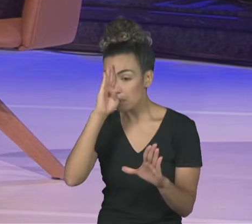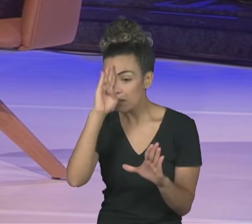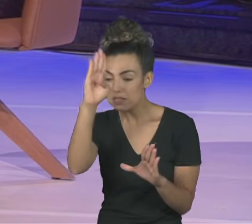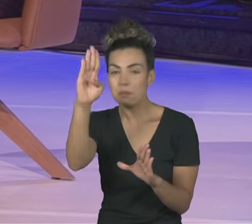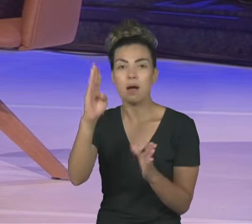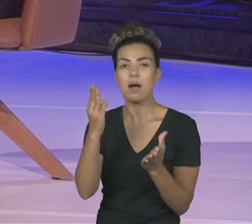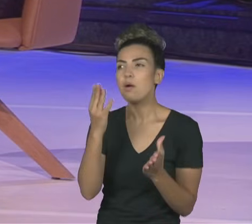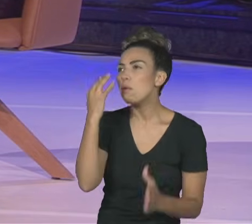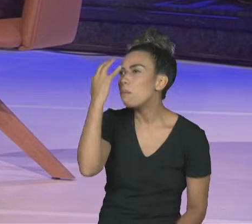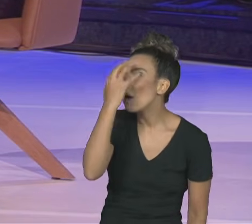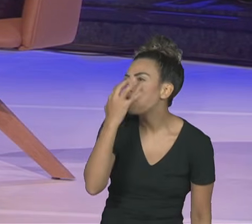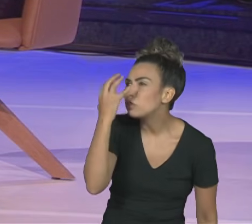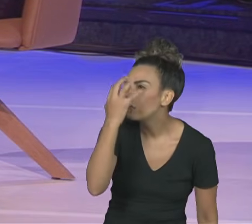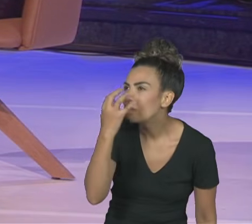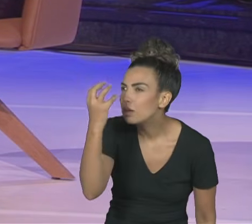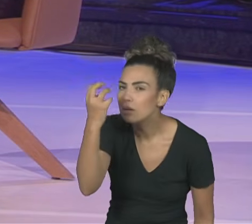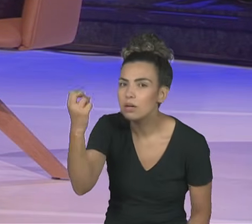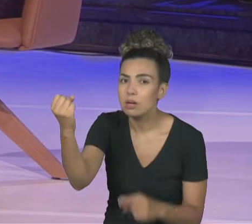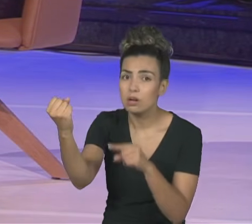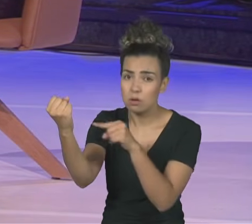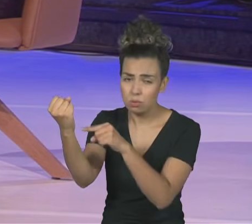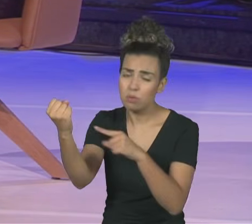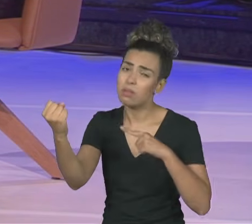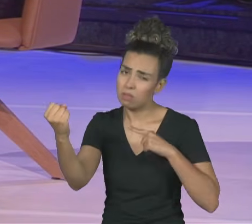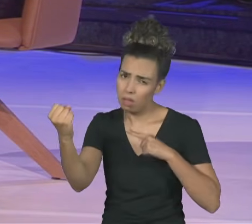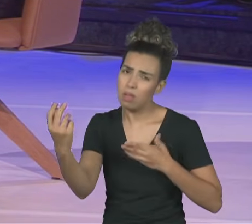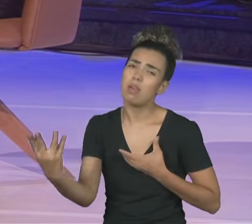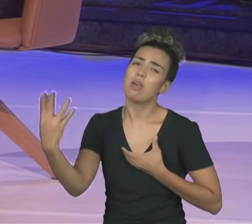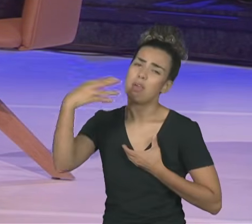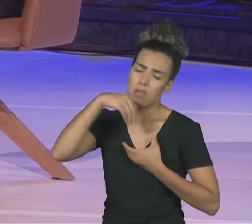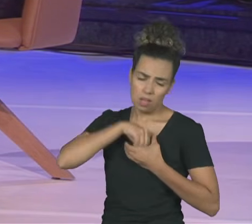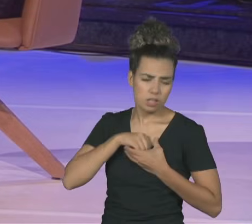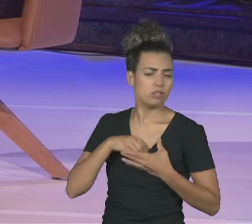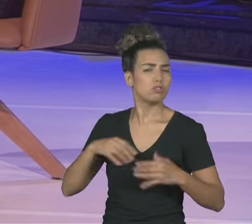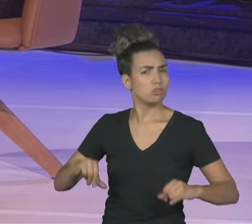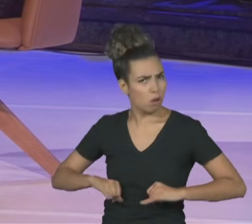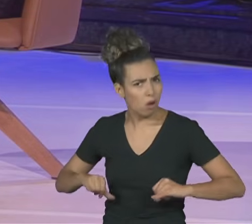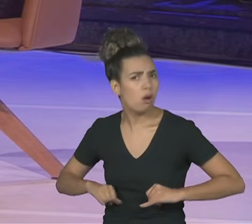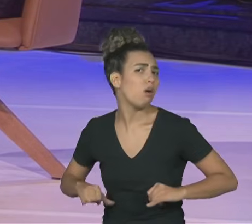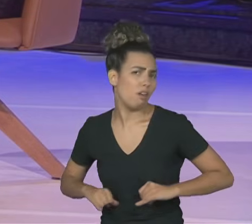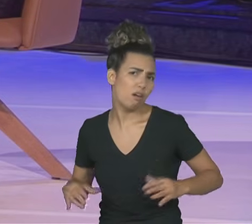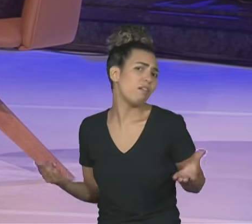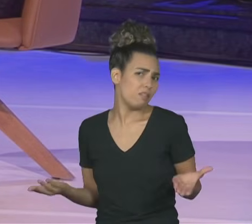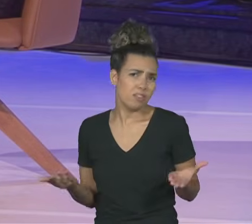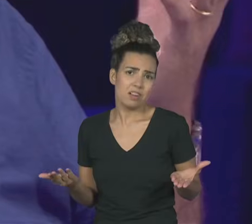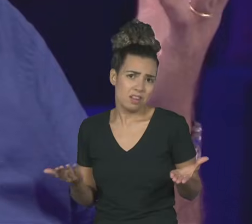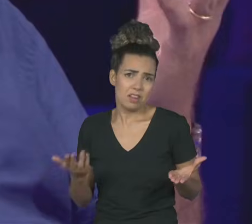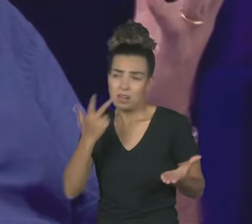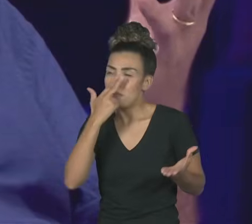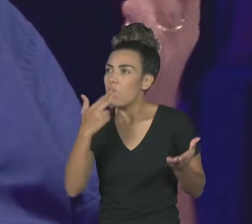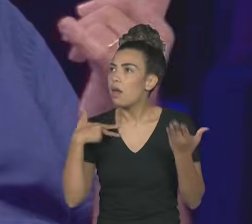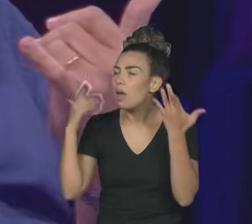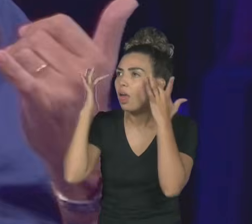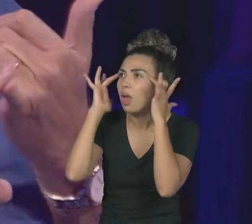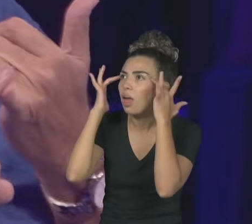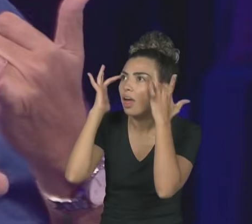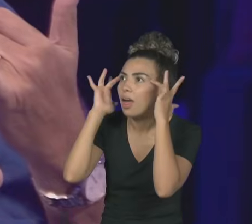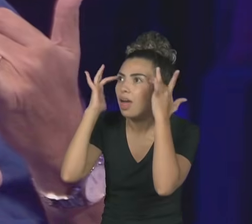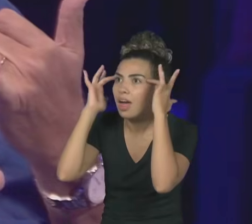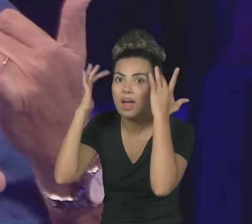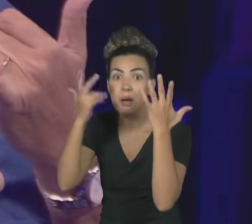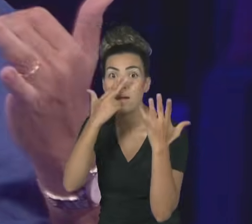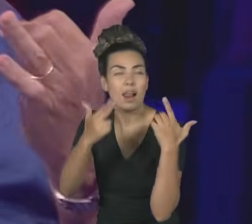paixão, né, eles são extremamente dolorosos. Né? Eles são uma espécie de loucura transitória. Né? Você deixa